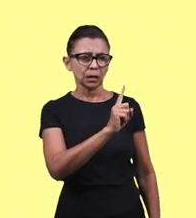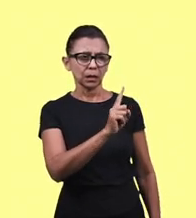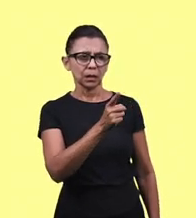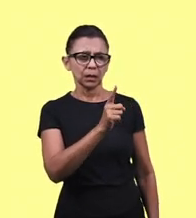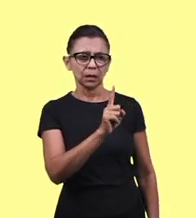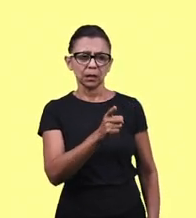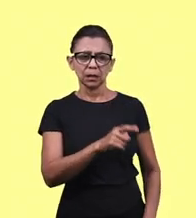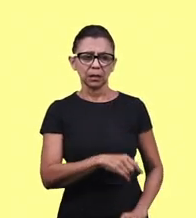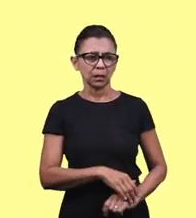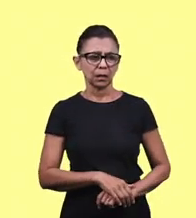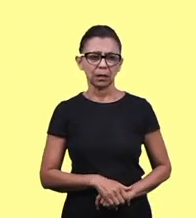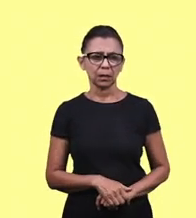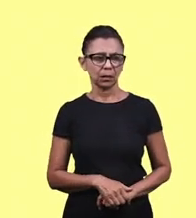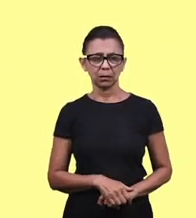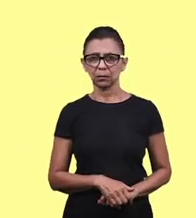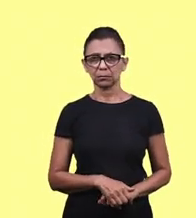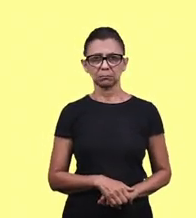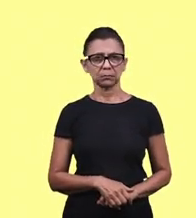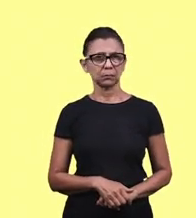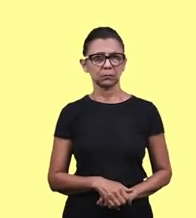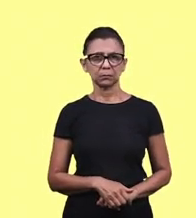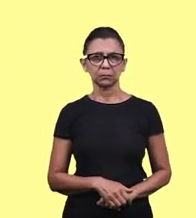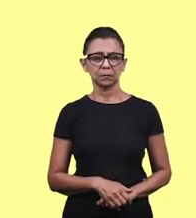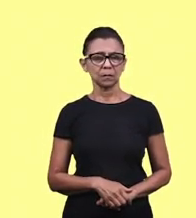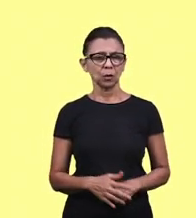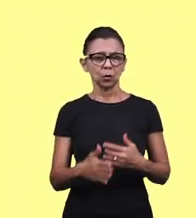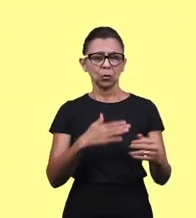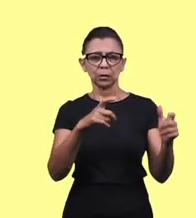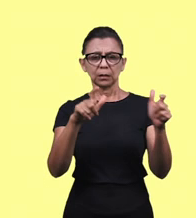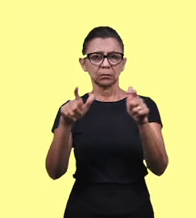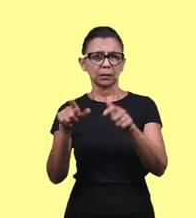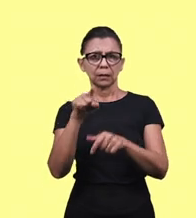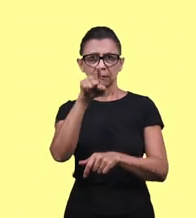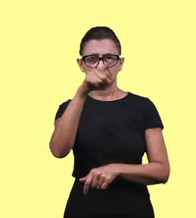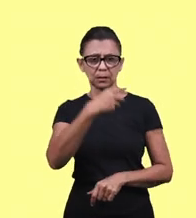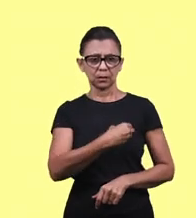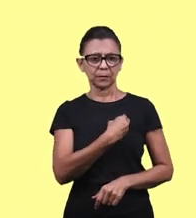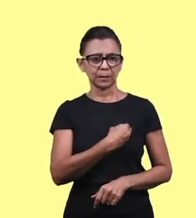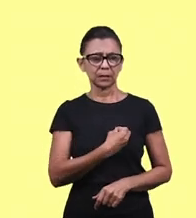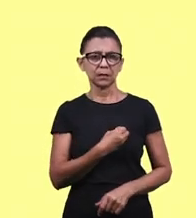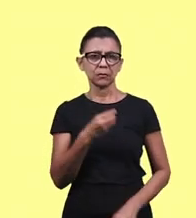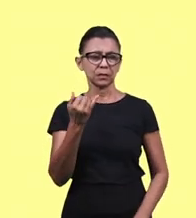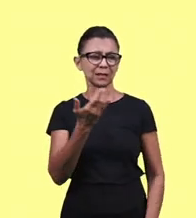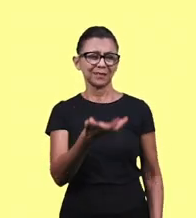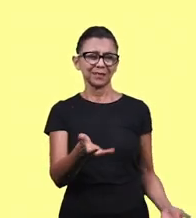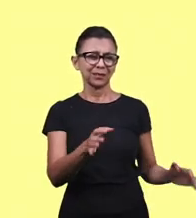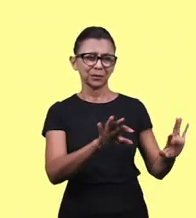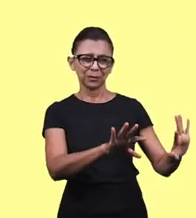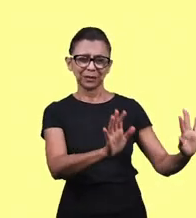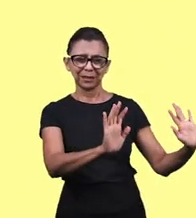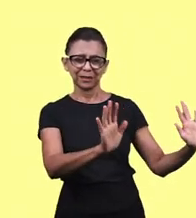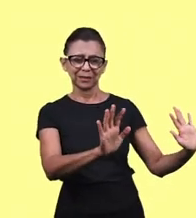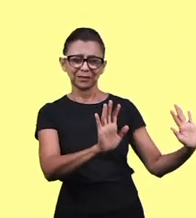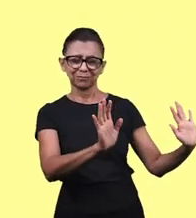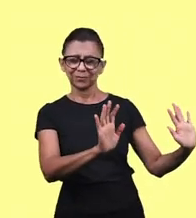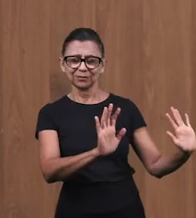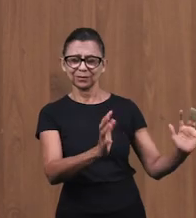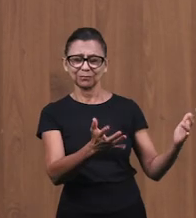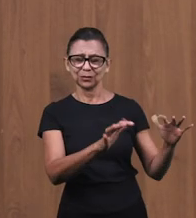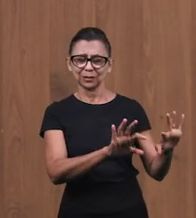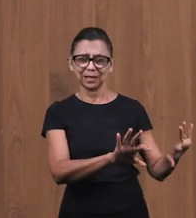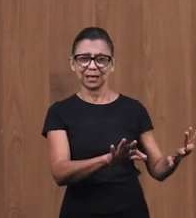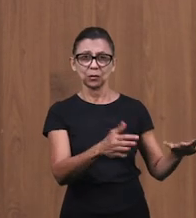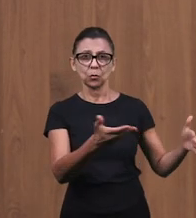não glorifica o nome do Senhor na sua vida, em qualquer lugar que você esteja. Seja definido. Diga que você não participa disso